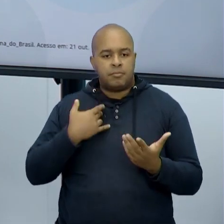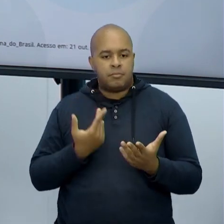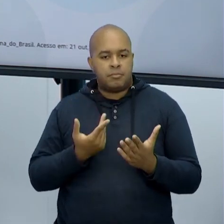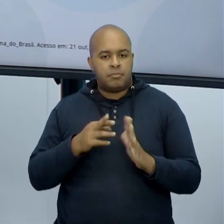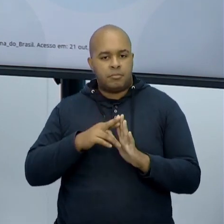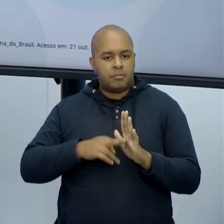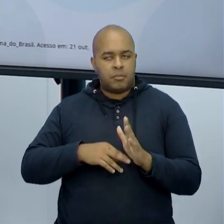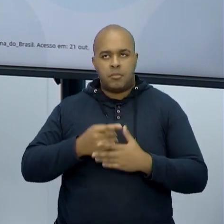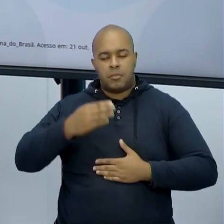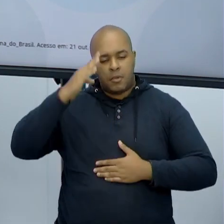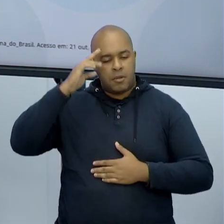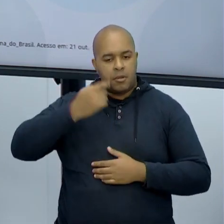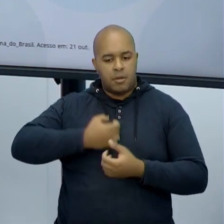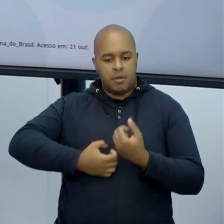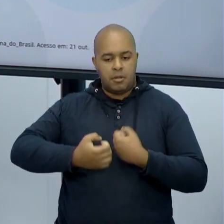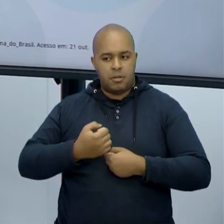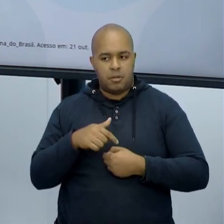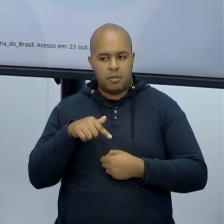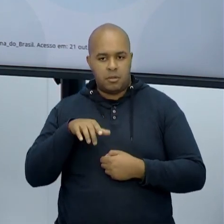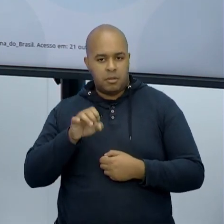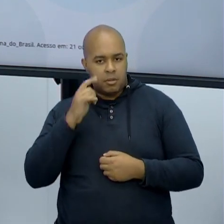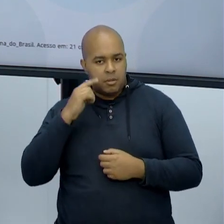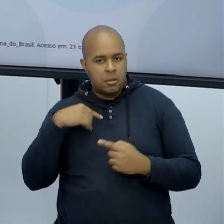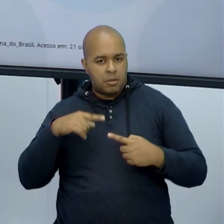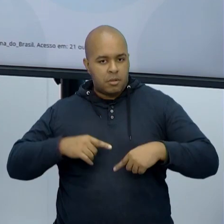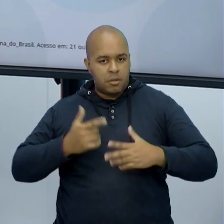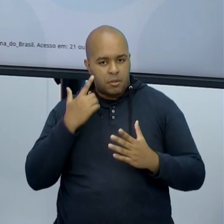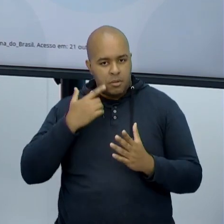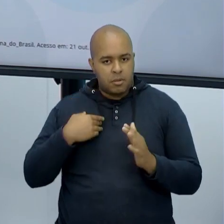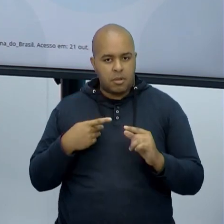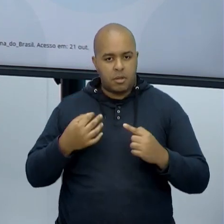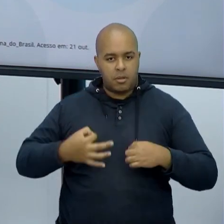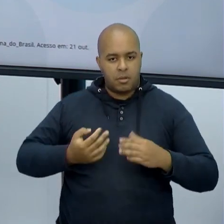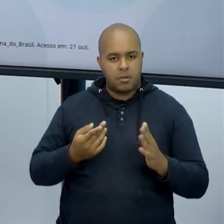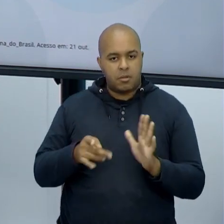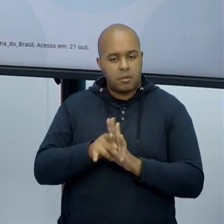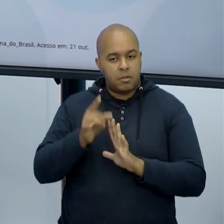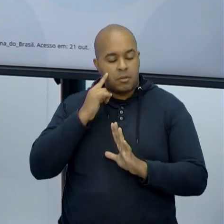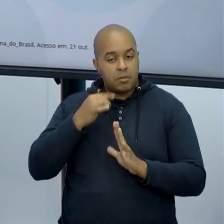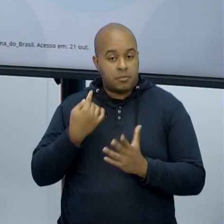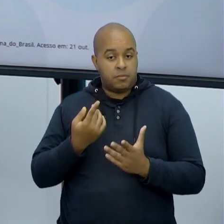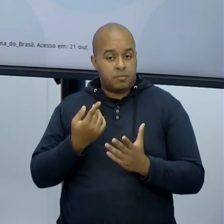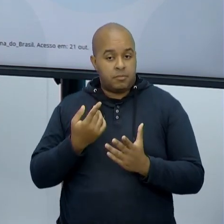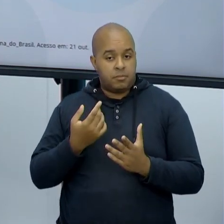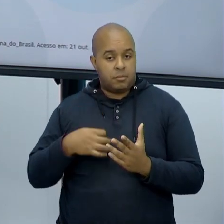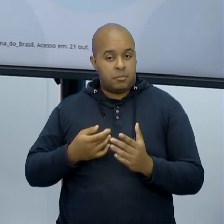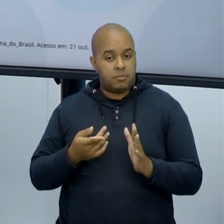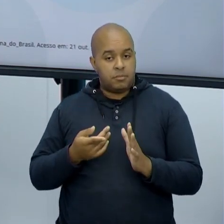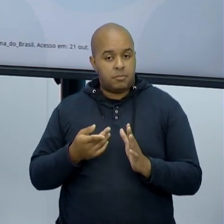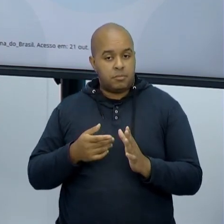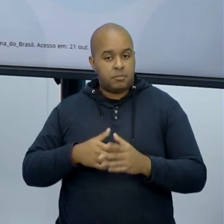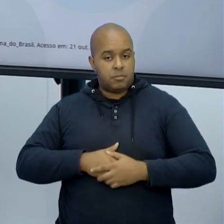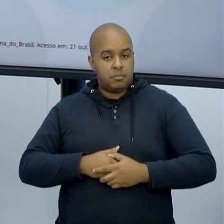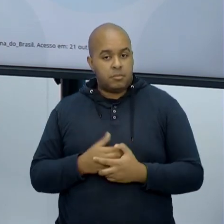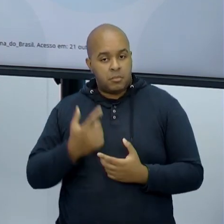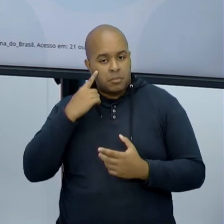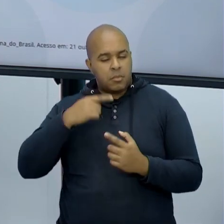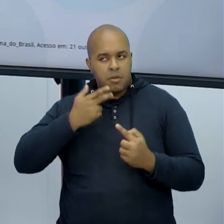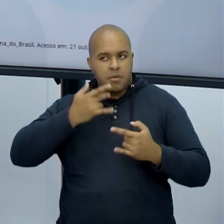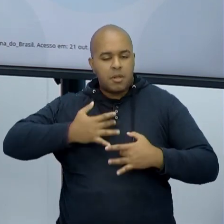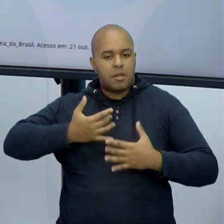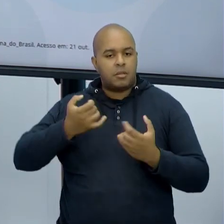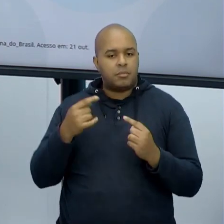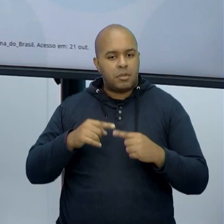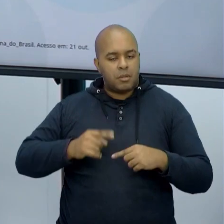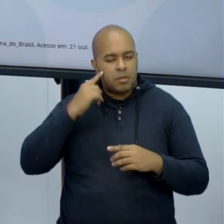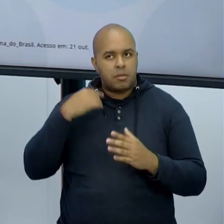regime militar dos anos 70. Eu poderia colocar o Que é Isso, Companheiro, para você assistir e começar a debater a partir disso. Vamos supor que eu esteja falando